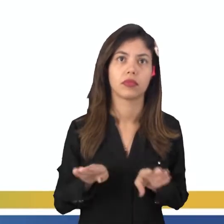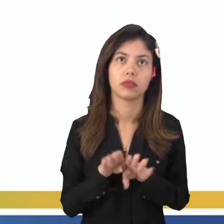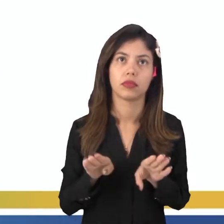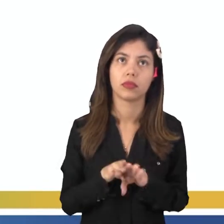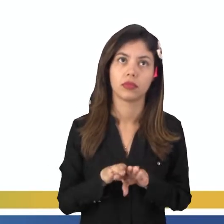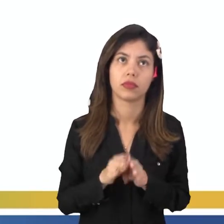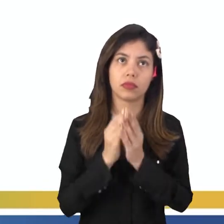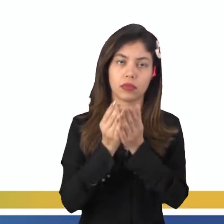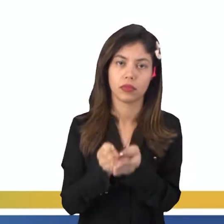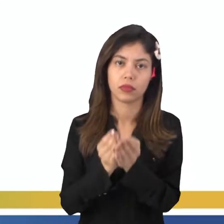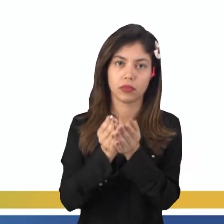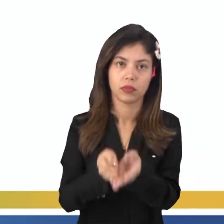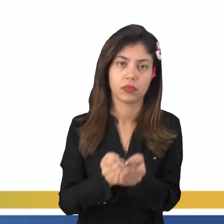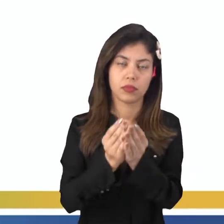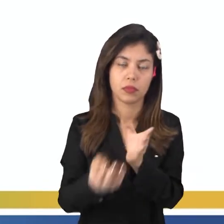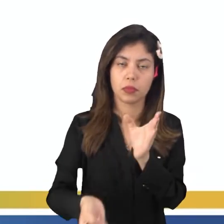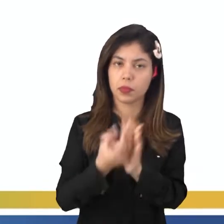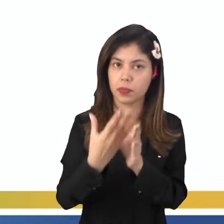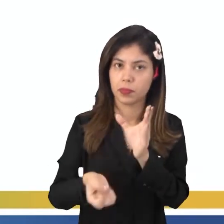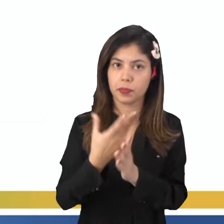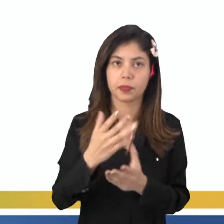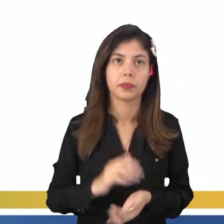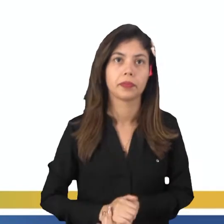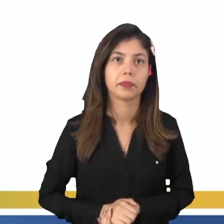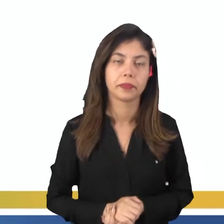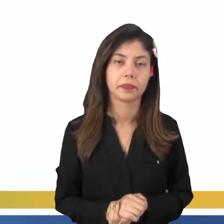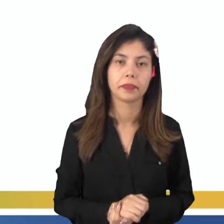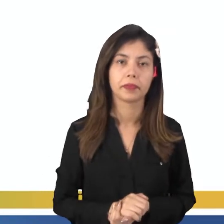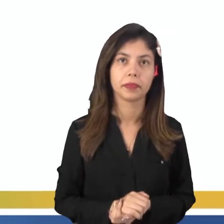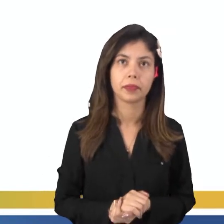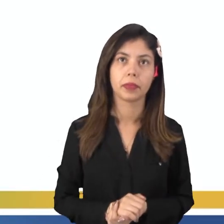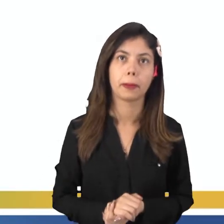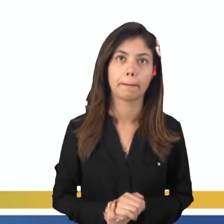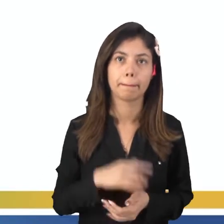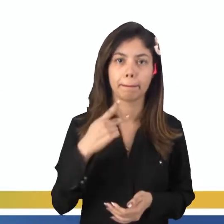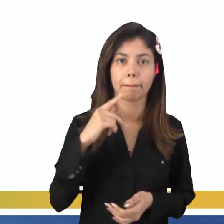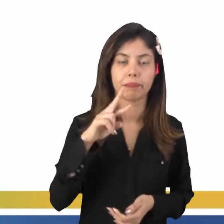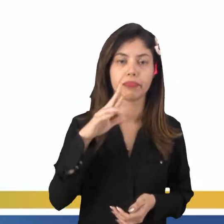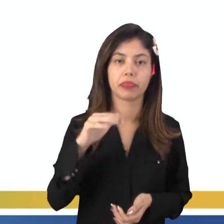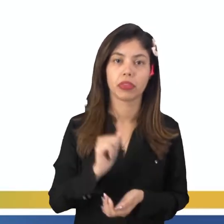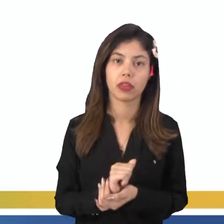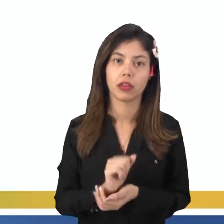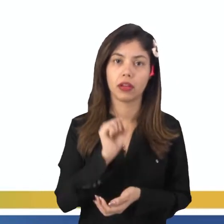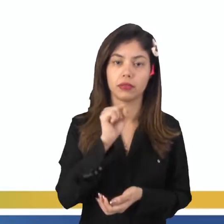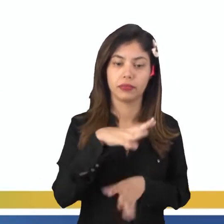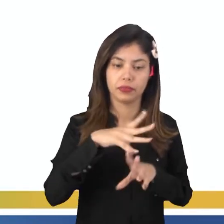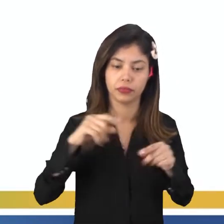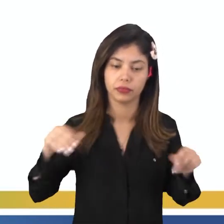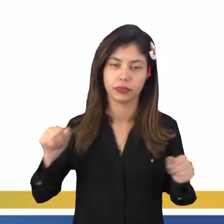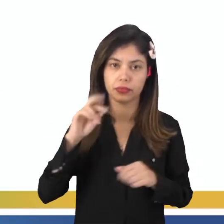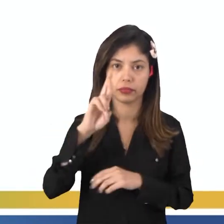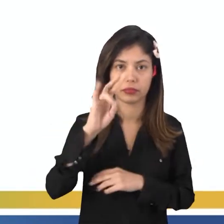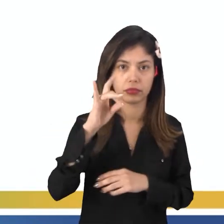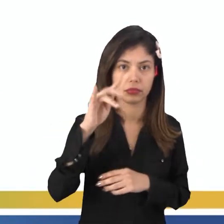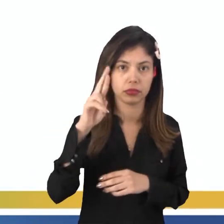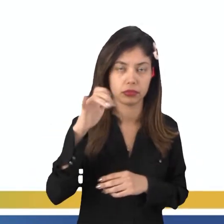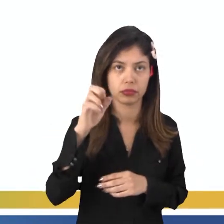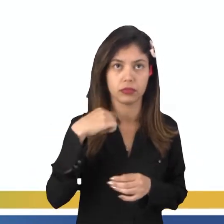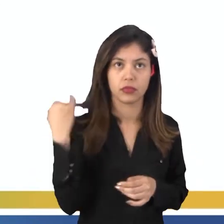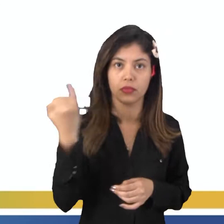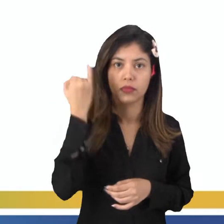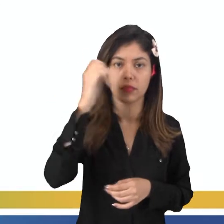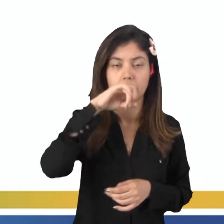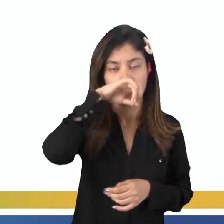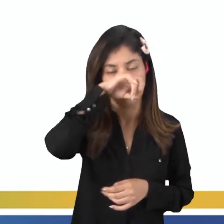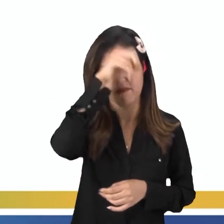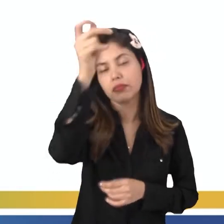Navio, a produção de navio, esse é o destaque desse estado. No estado do Pará, a Serra do Carajás, é um